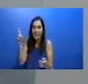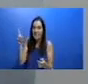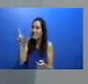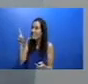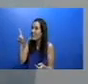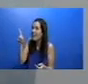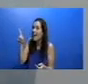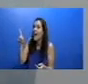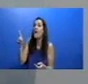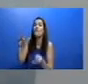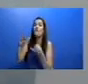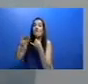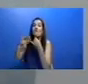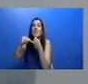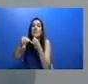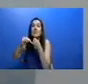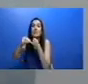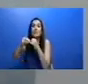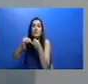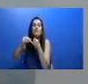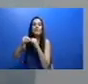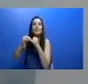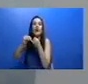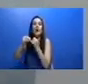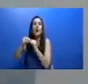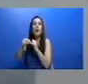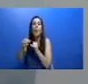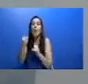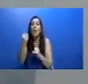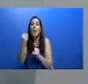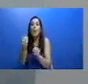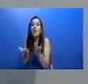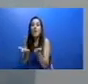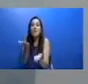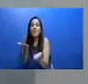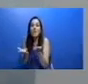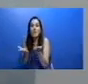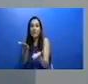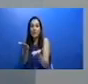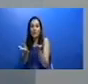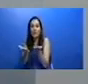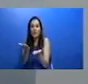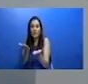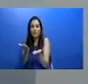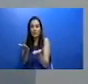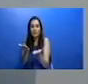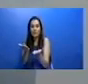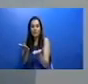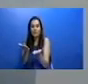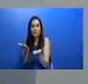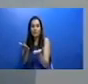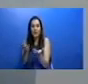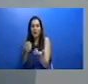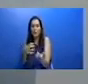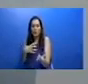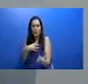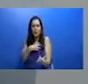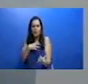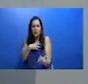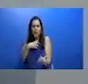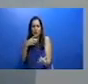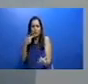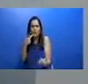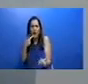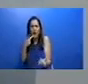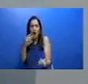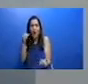um feijão. 1 quilo de feijão, certo? Ou seja, até na maneira de falar, já fala 1